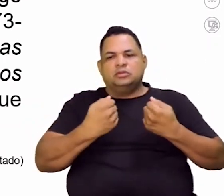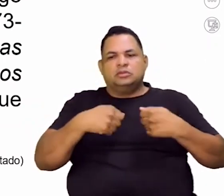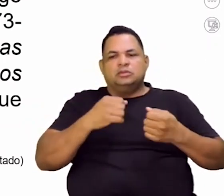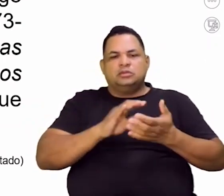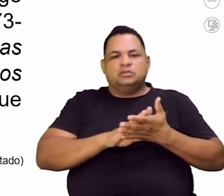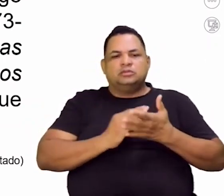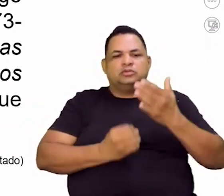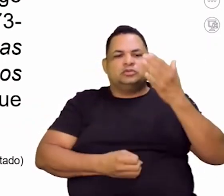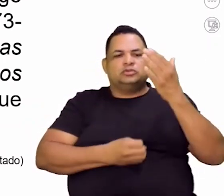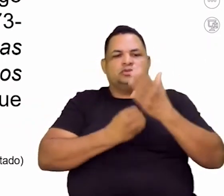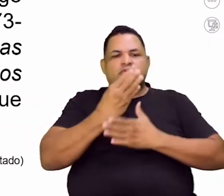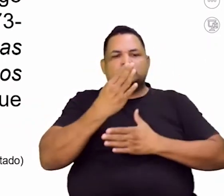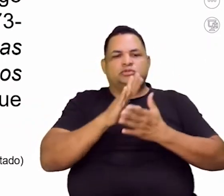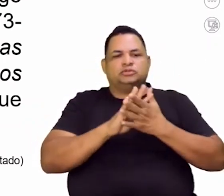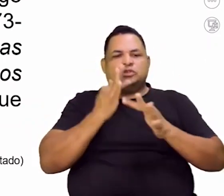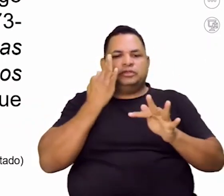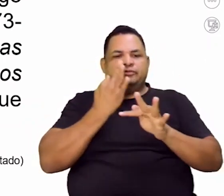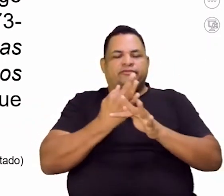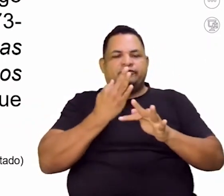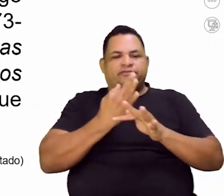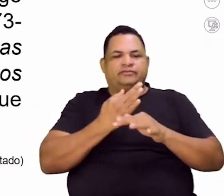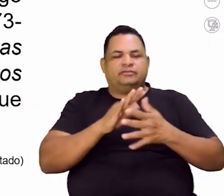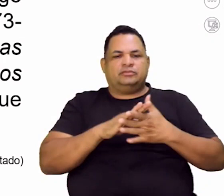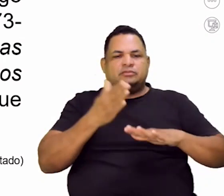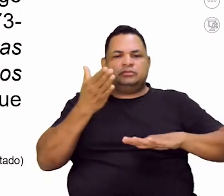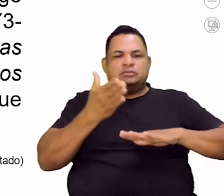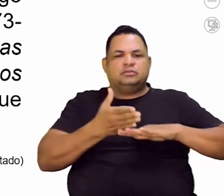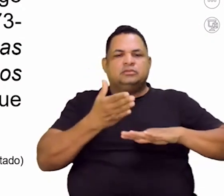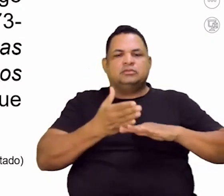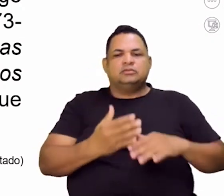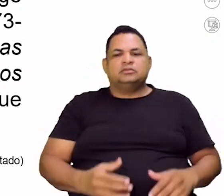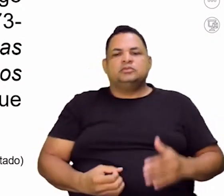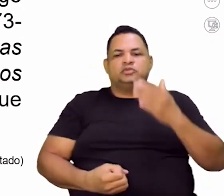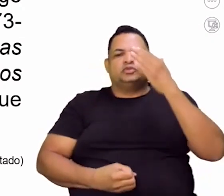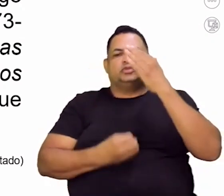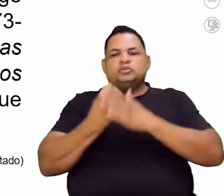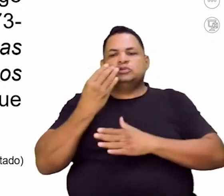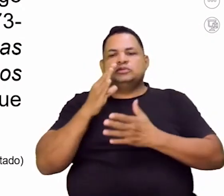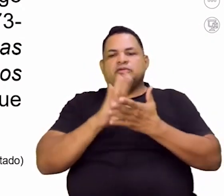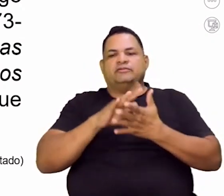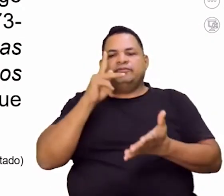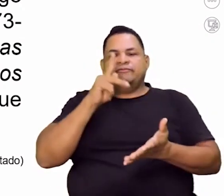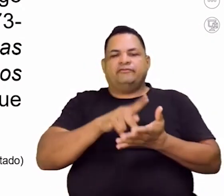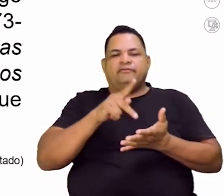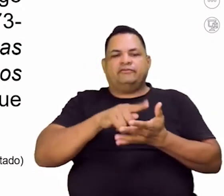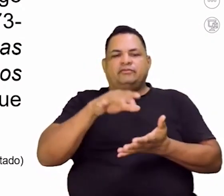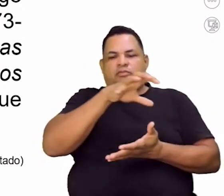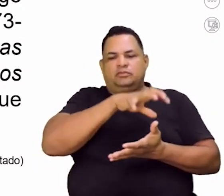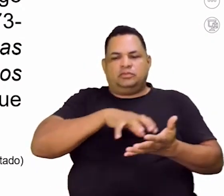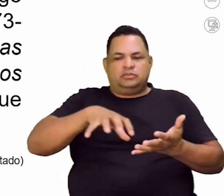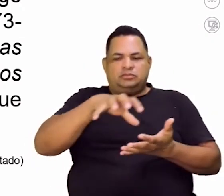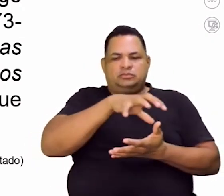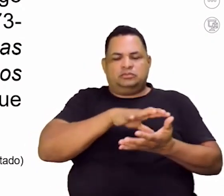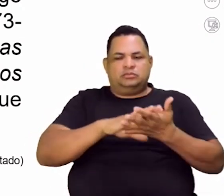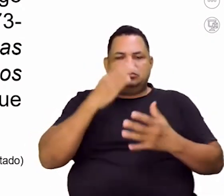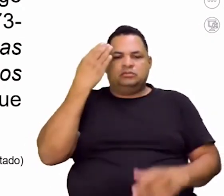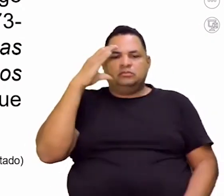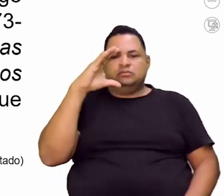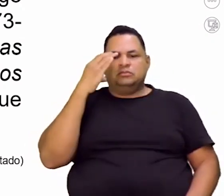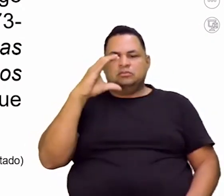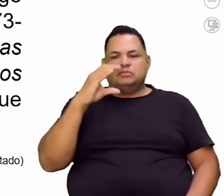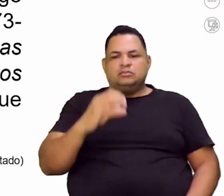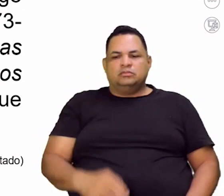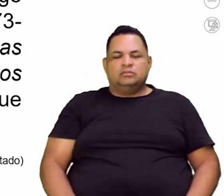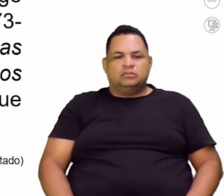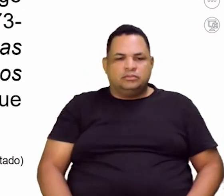a física, lá no âmbito da modernidade, fruto de uma verdadeira revolução